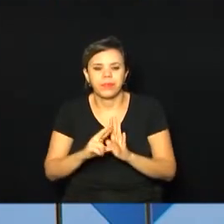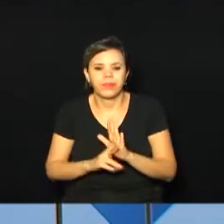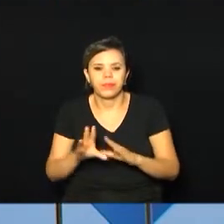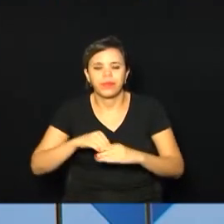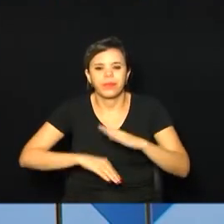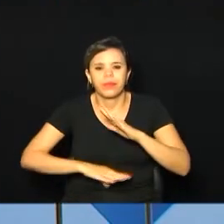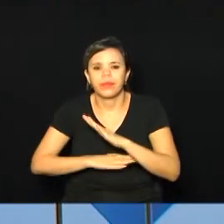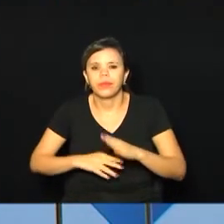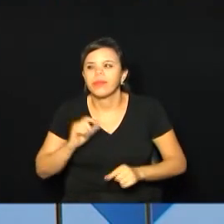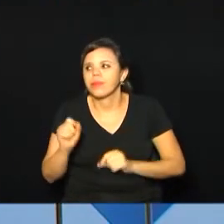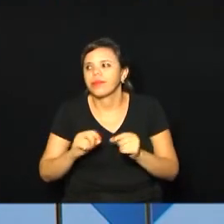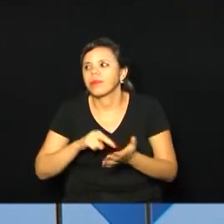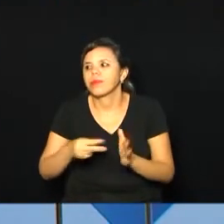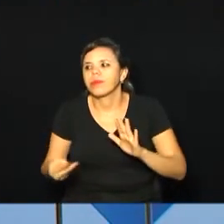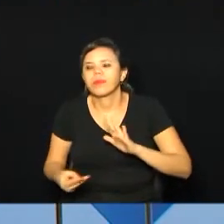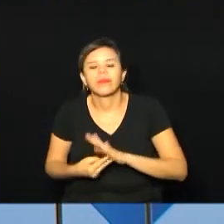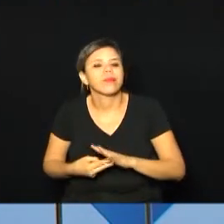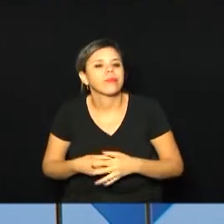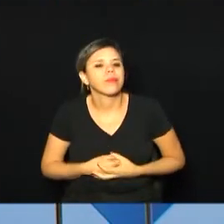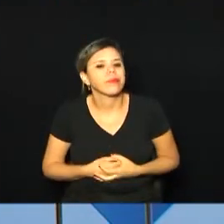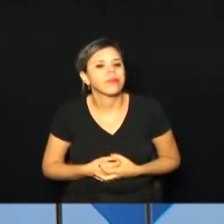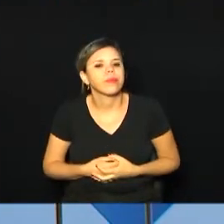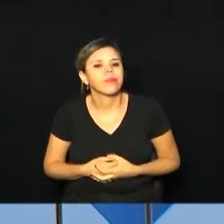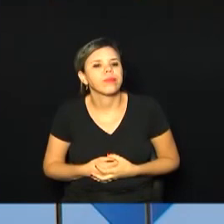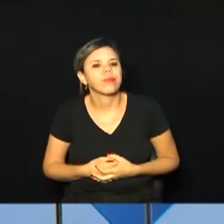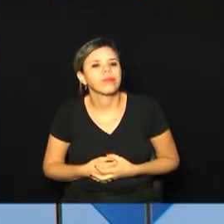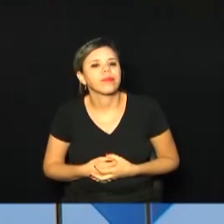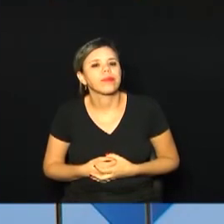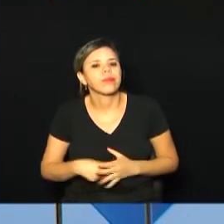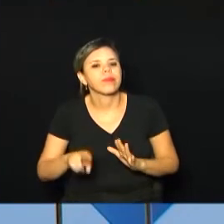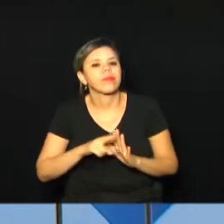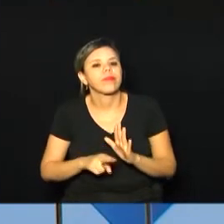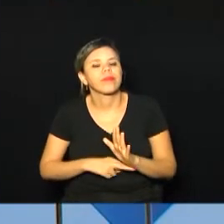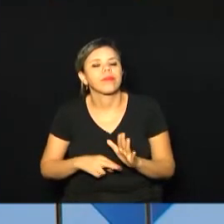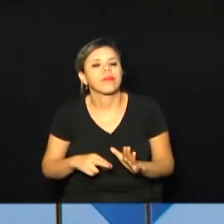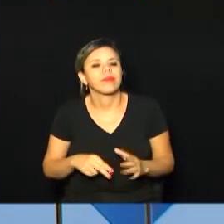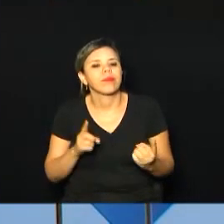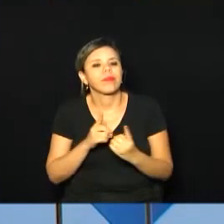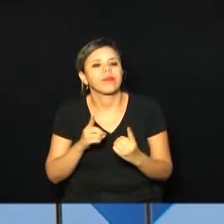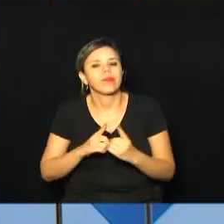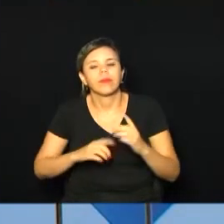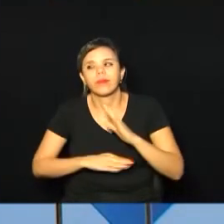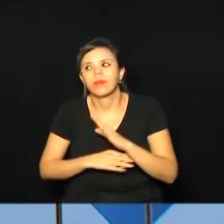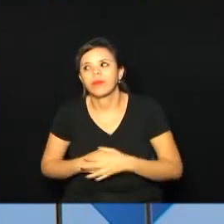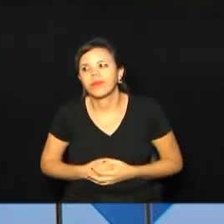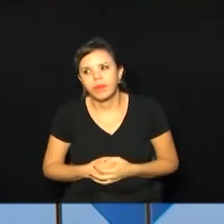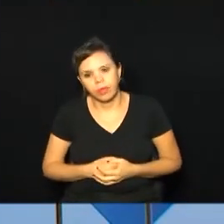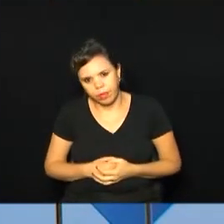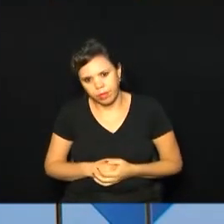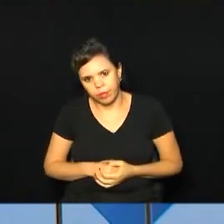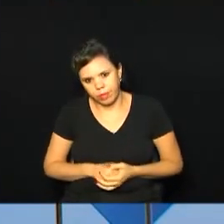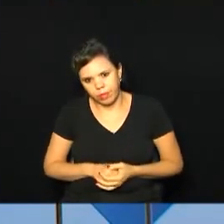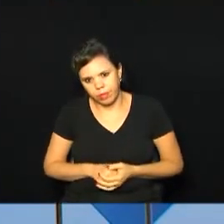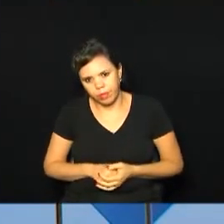da Câmara. O que é o regimento interno da Câmara? São as normas para o funcionamento da Câmara Municipal de Campinas.